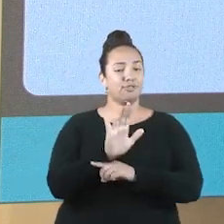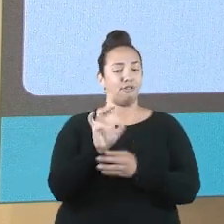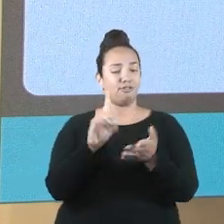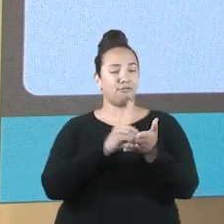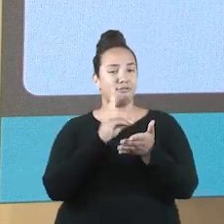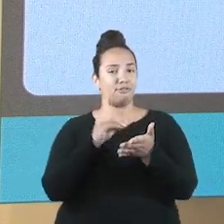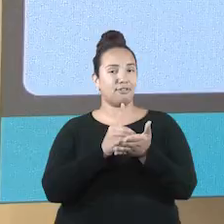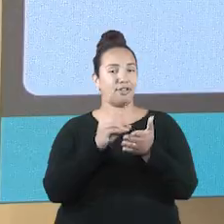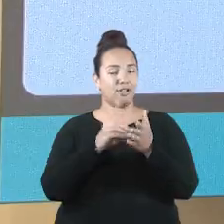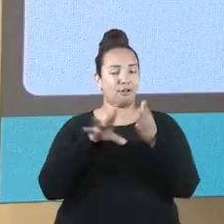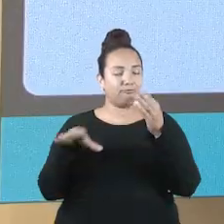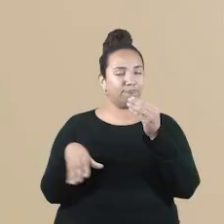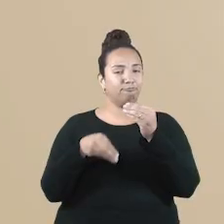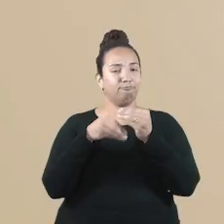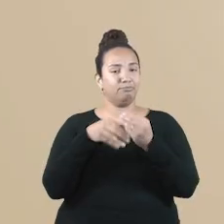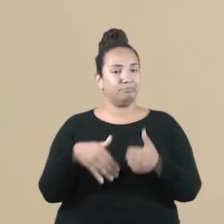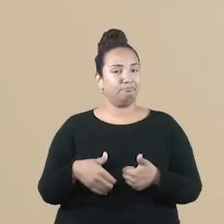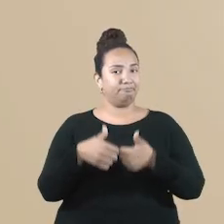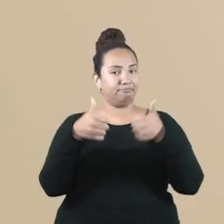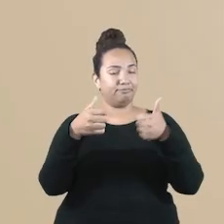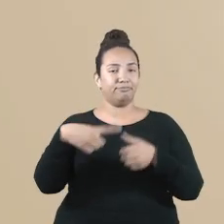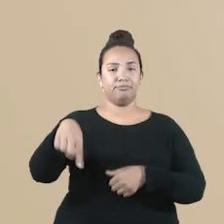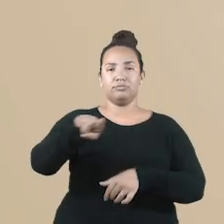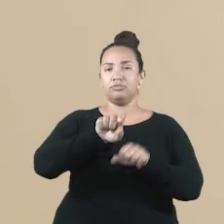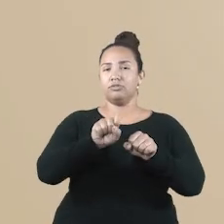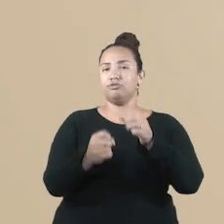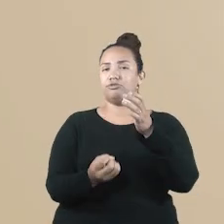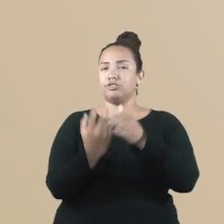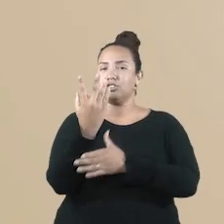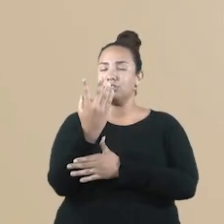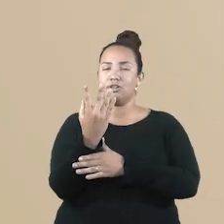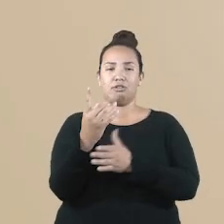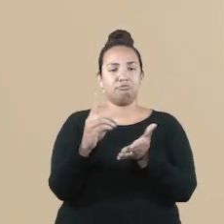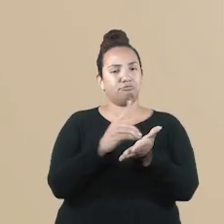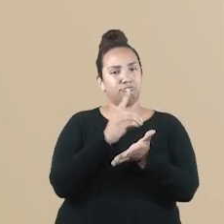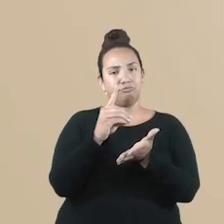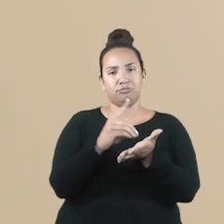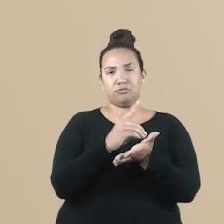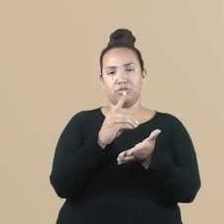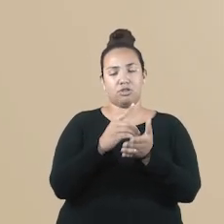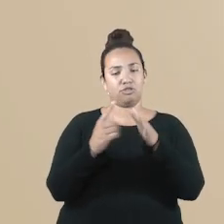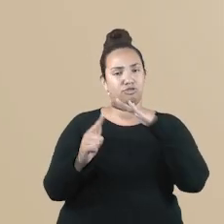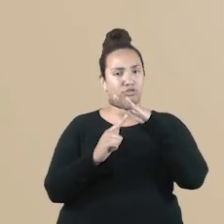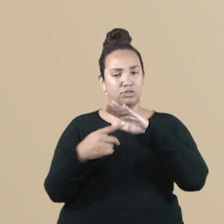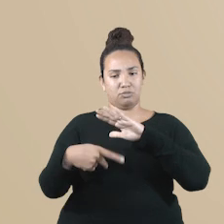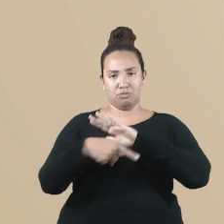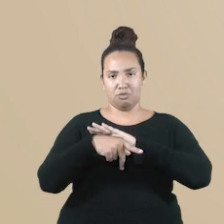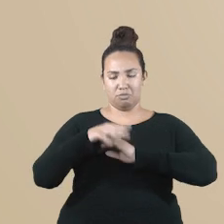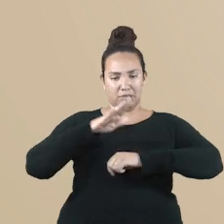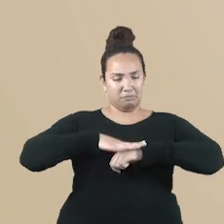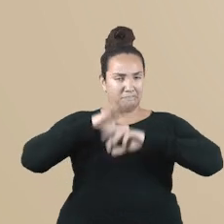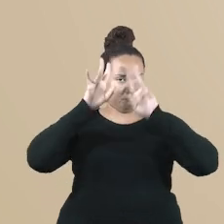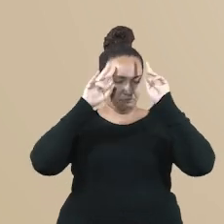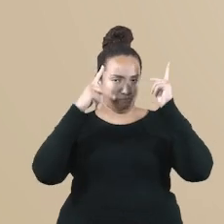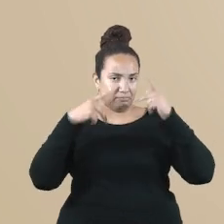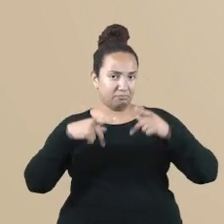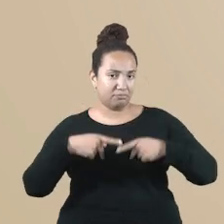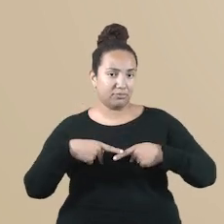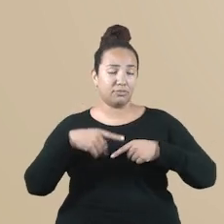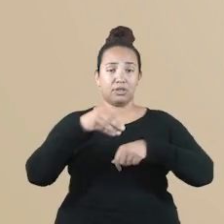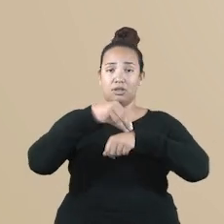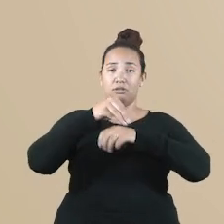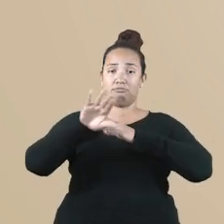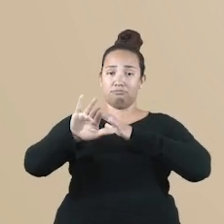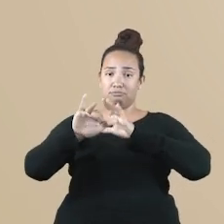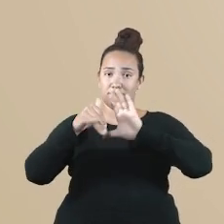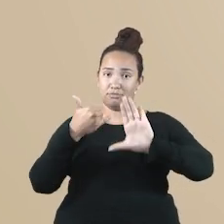deixá-lo ainda mais completo? Monte um verbete com uma gíria capixaba usada por você e compartilhe